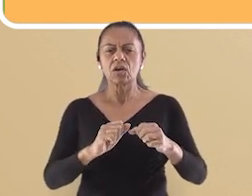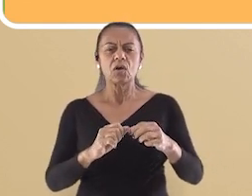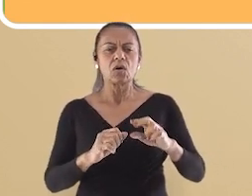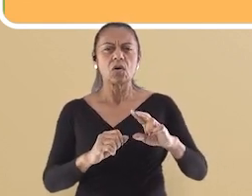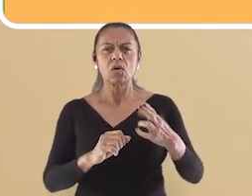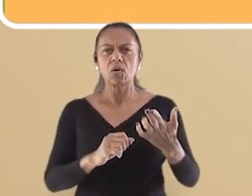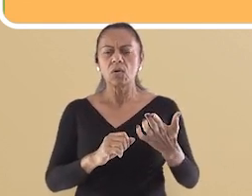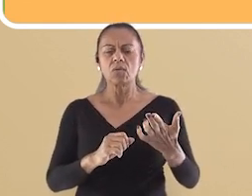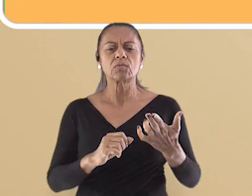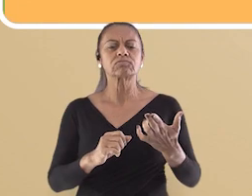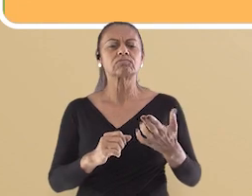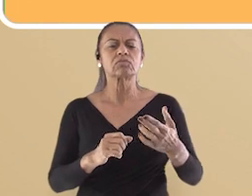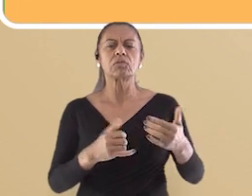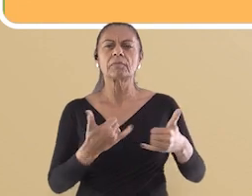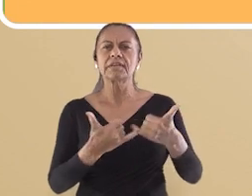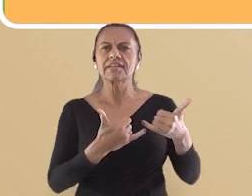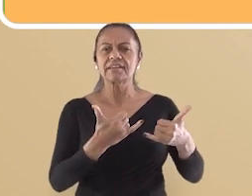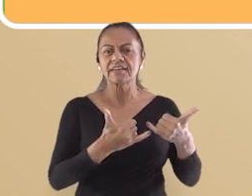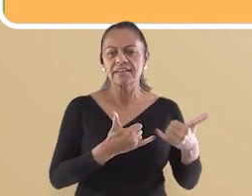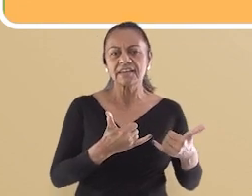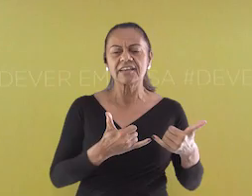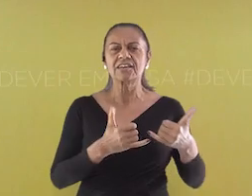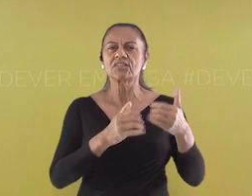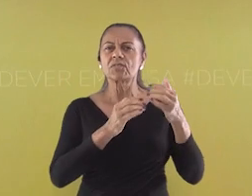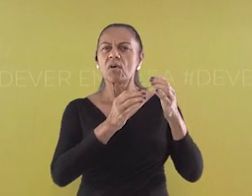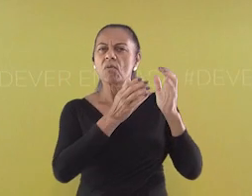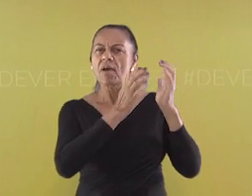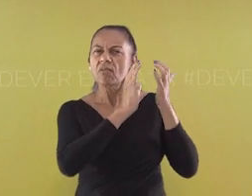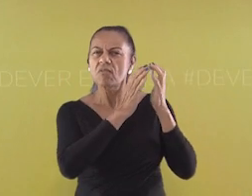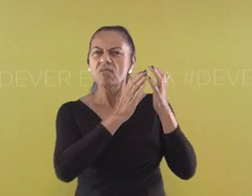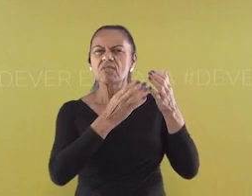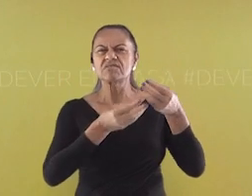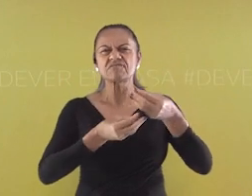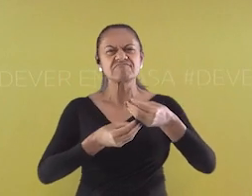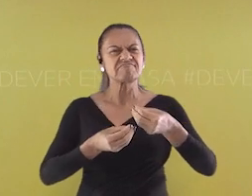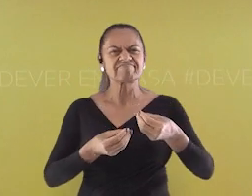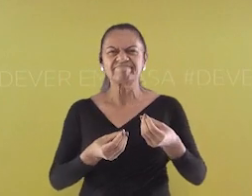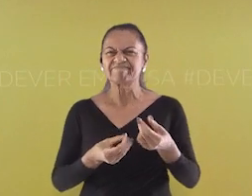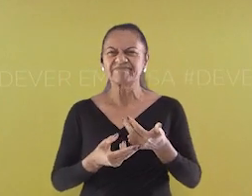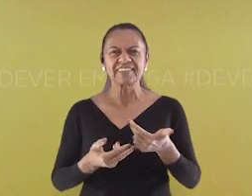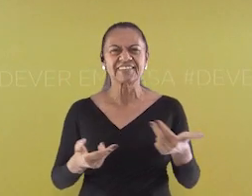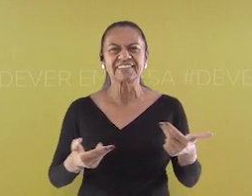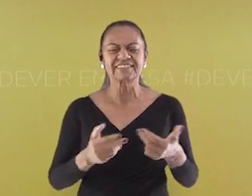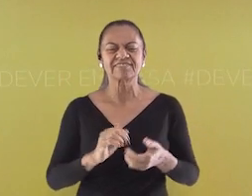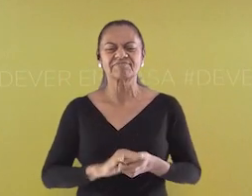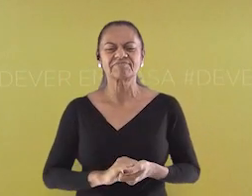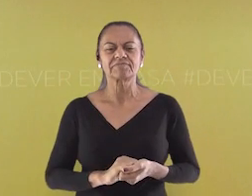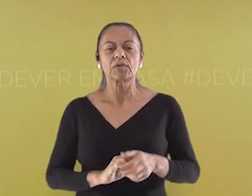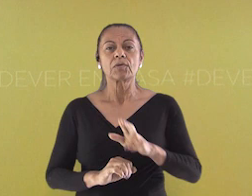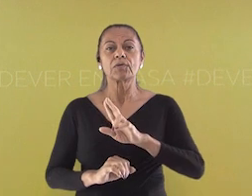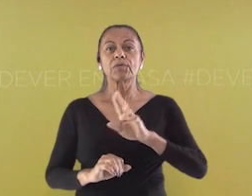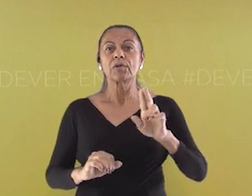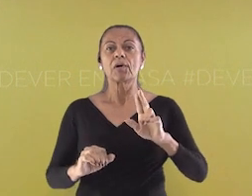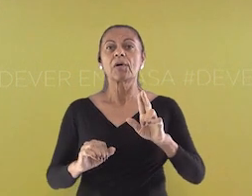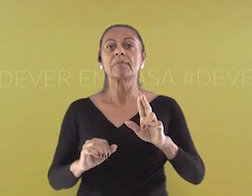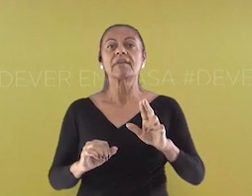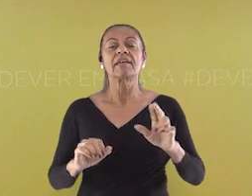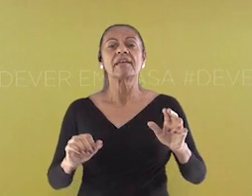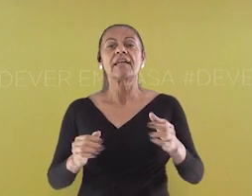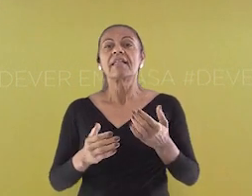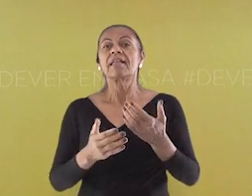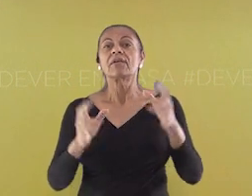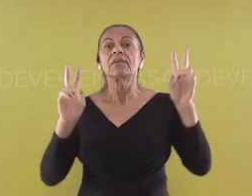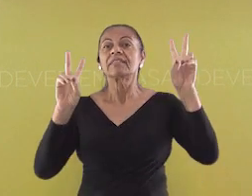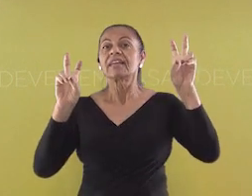para fazermos uma prática ao final dessa aula. Anote a data de hoje e o nome da nossa aula, que